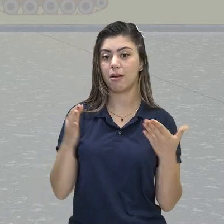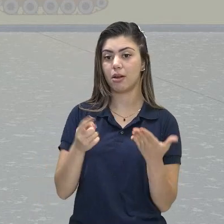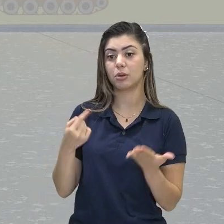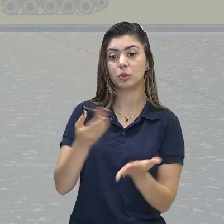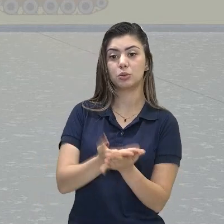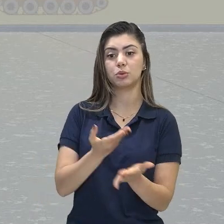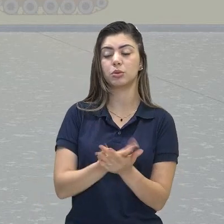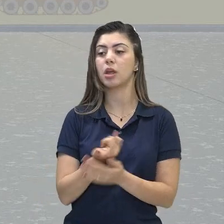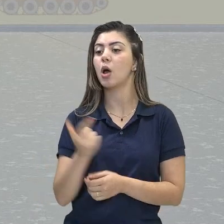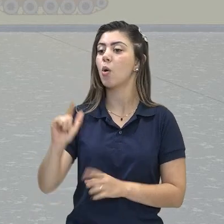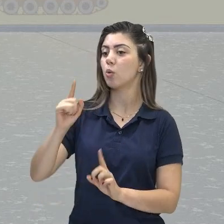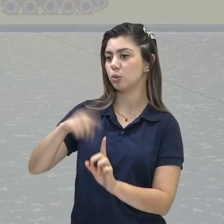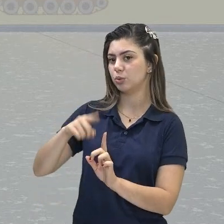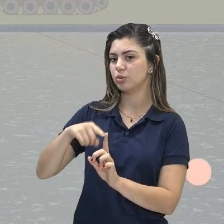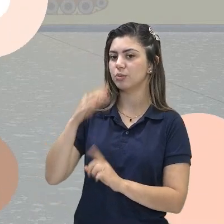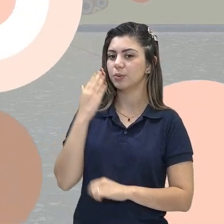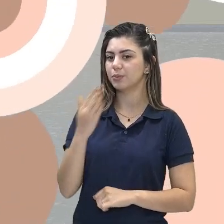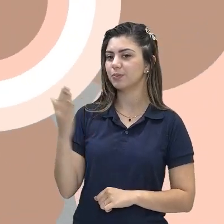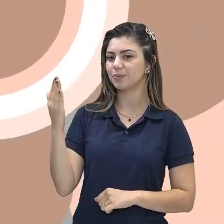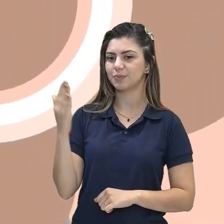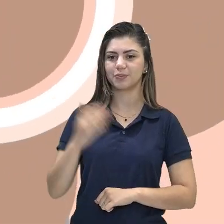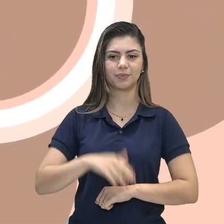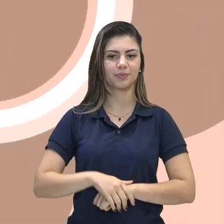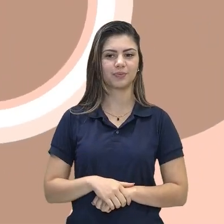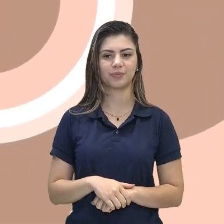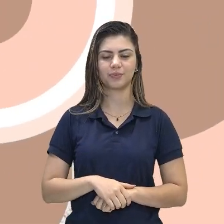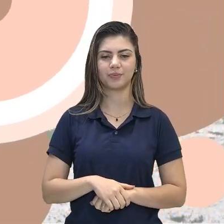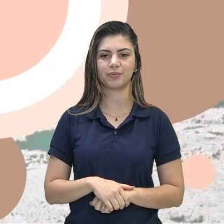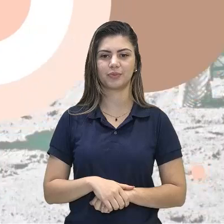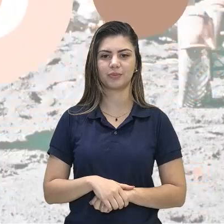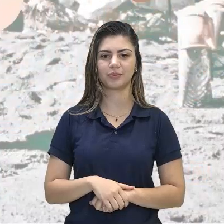observar um outro tipo de conflito.